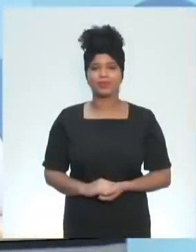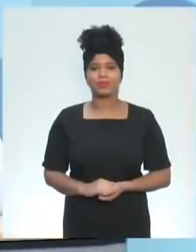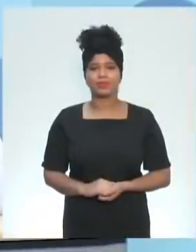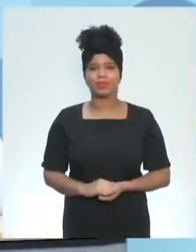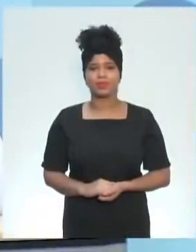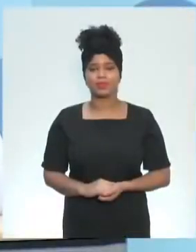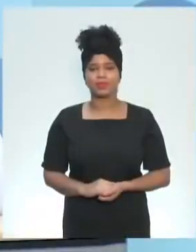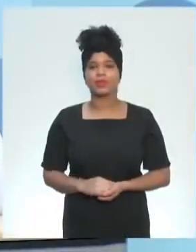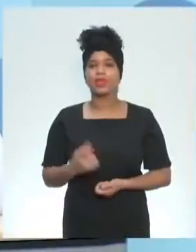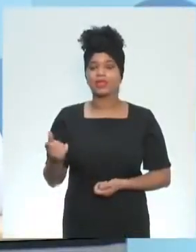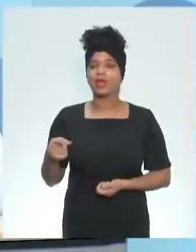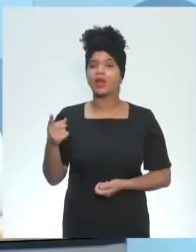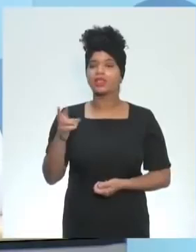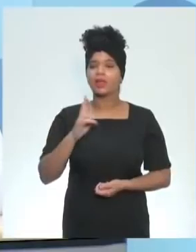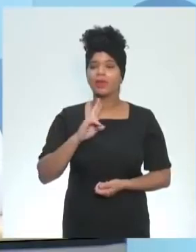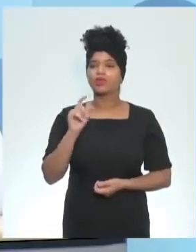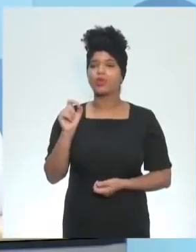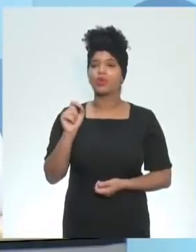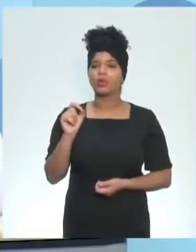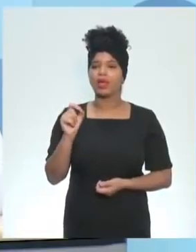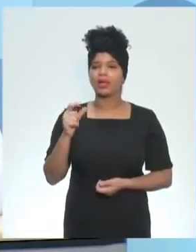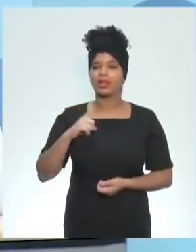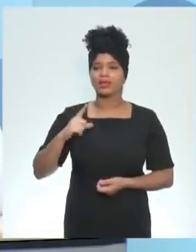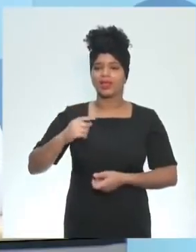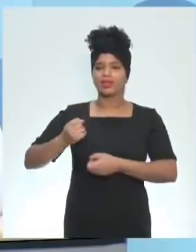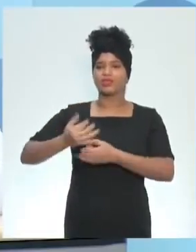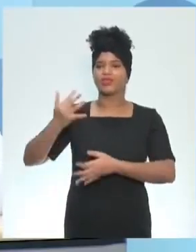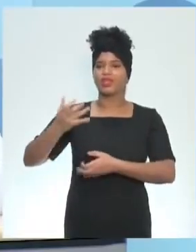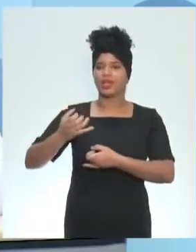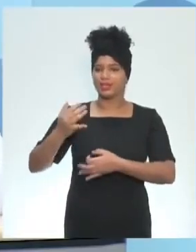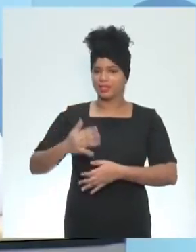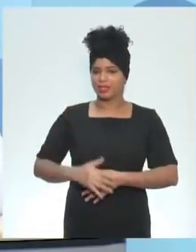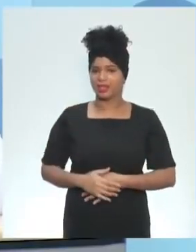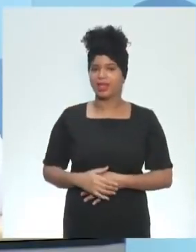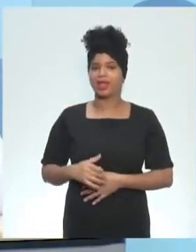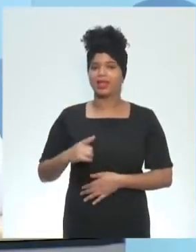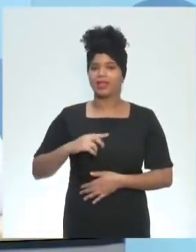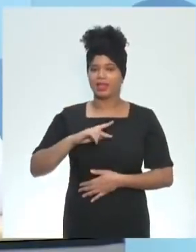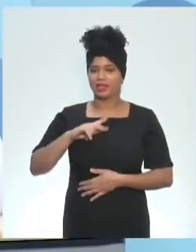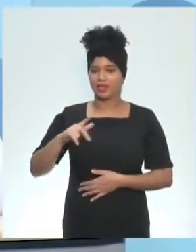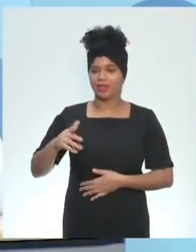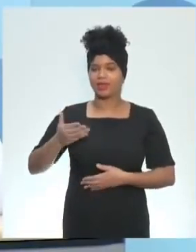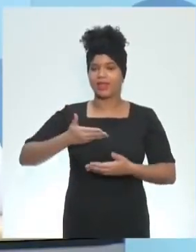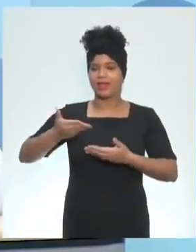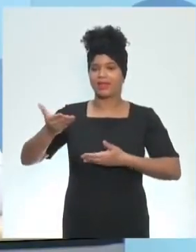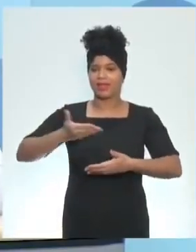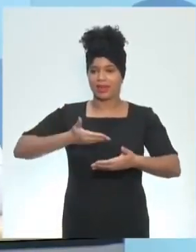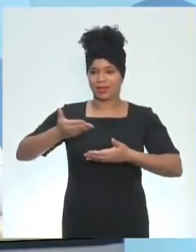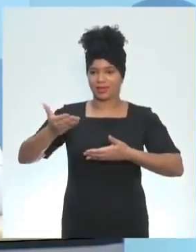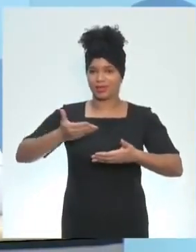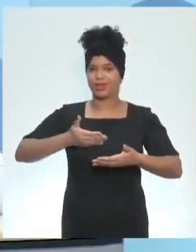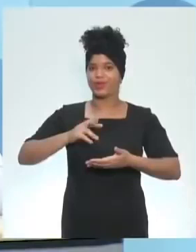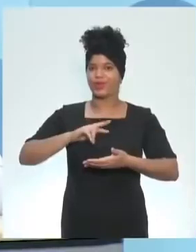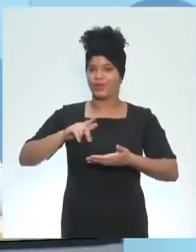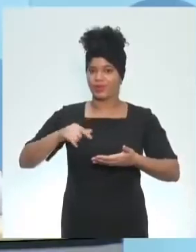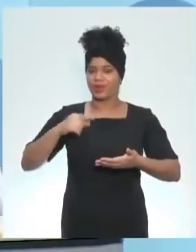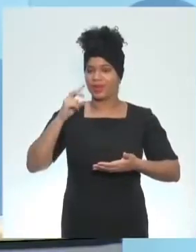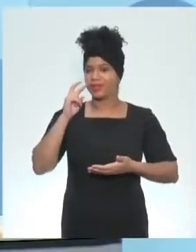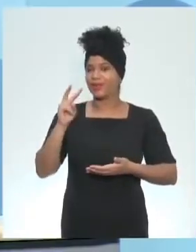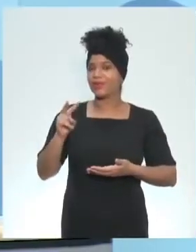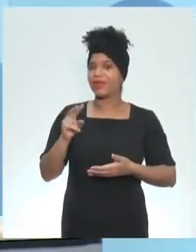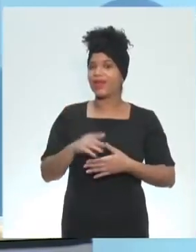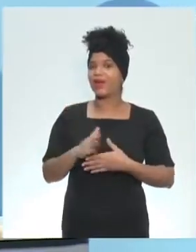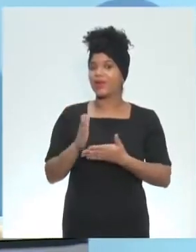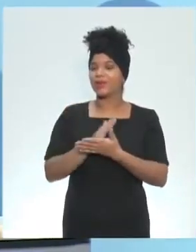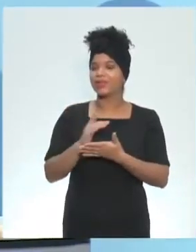o endereço é ralar City House the interruption fizemos aqui várias interações Hum então deixa eu pegar